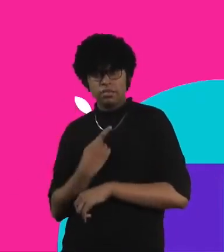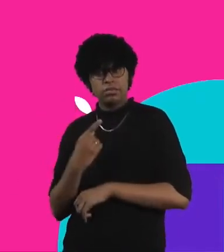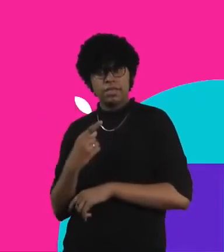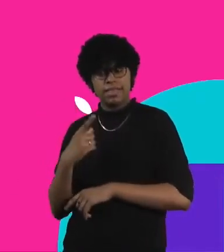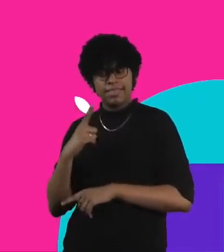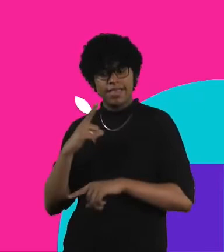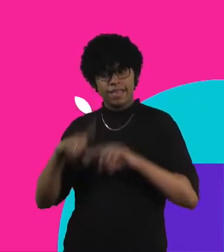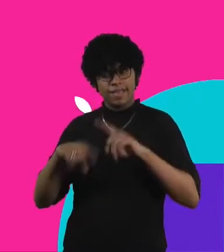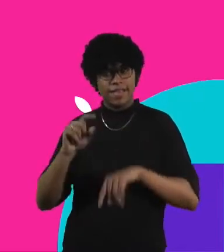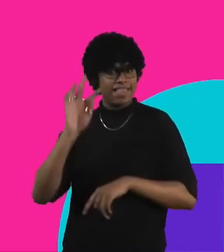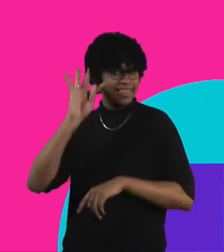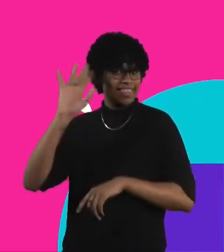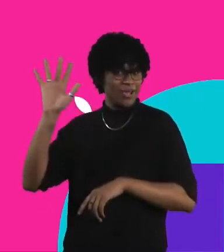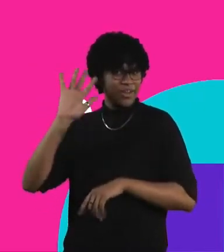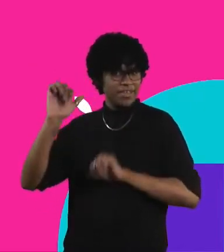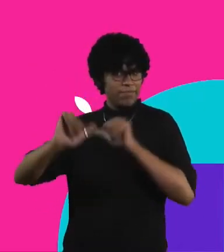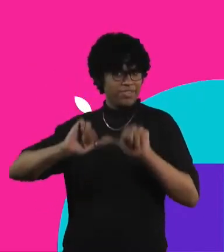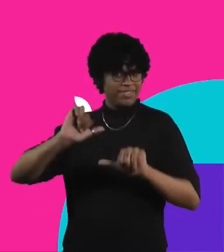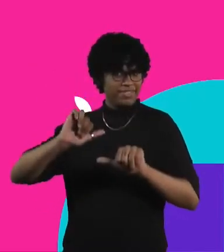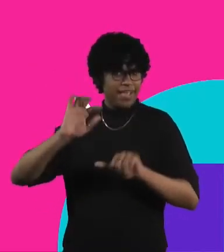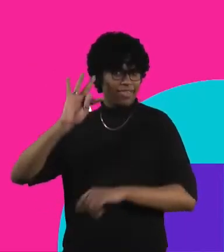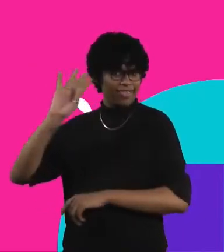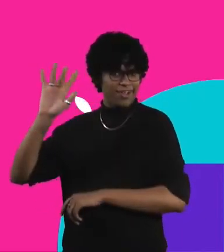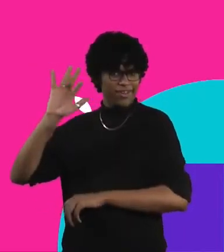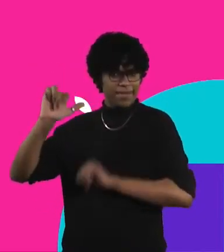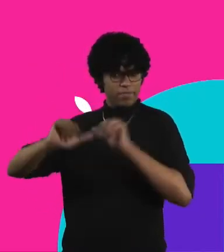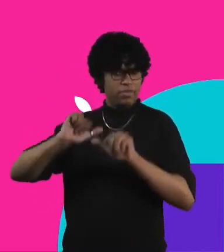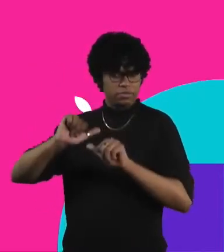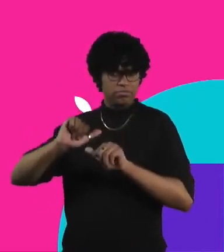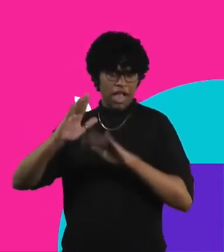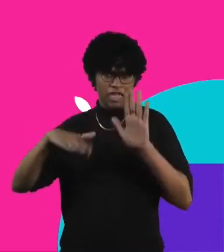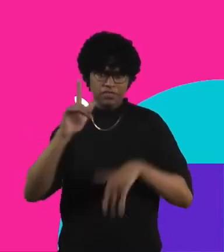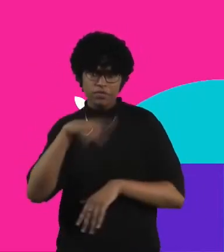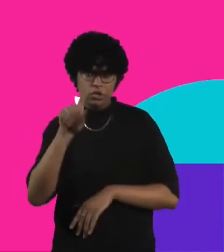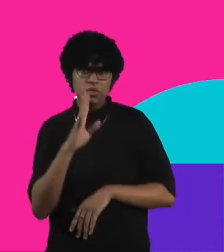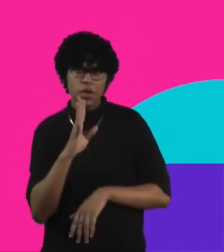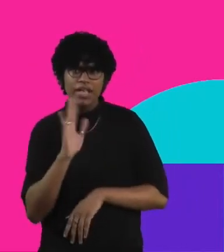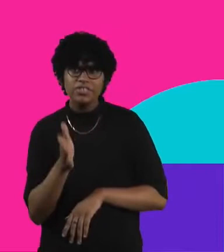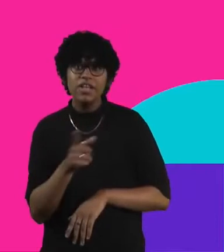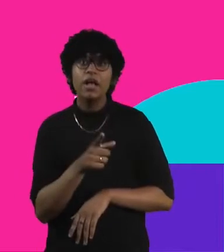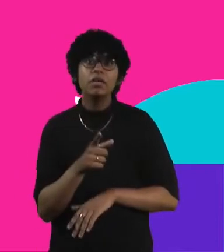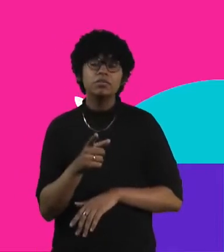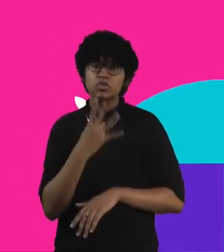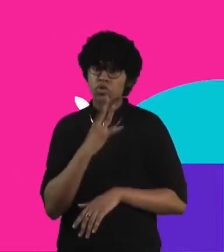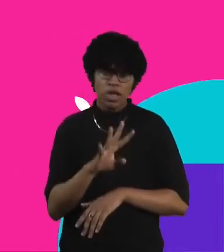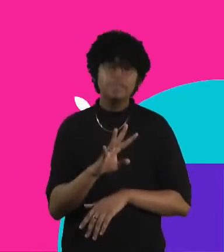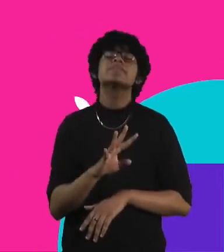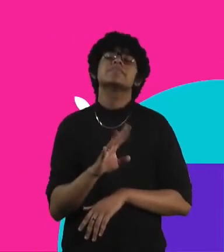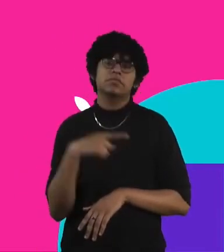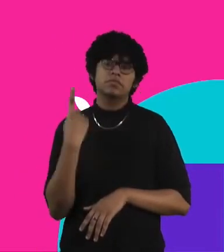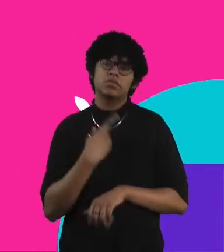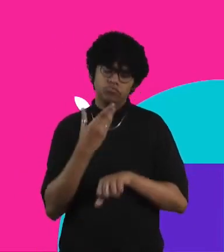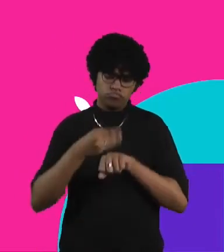chamada teoria de mudança, que é muito provável que vários de vocês que estejam aqui hoje já conheçam, e os que não conhecem, a gente vai compartilhar um